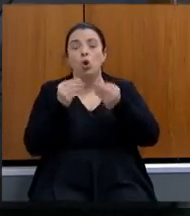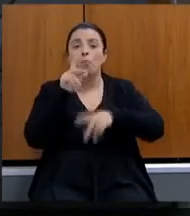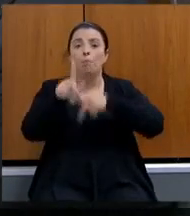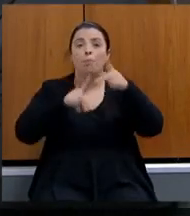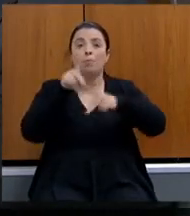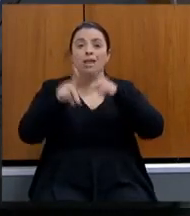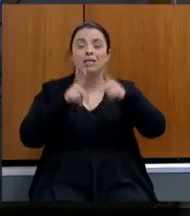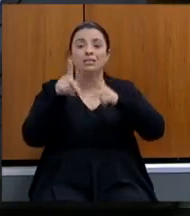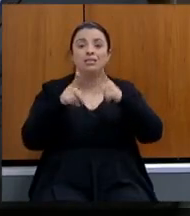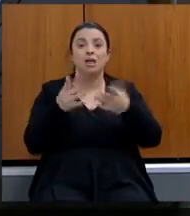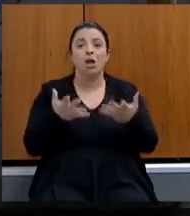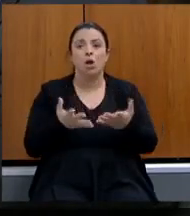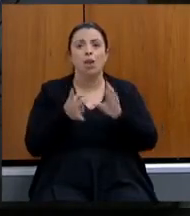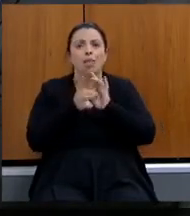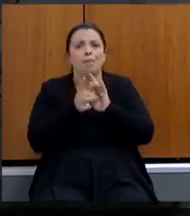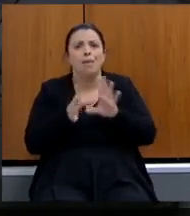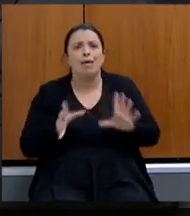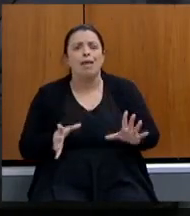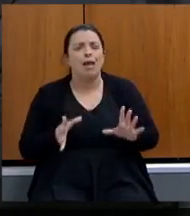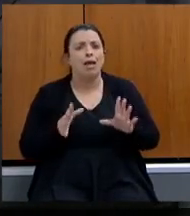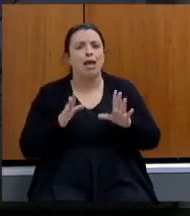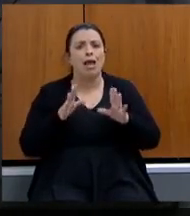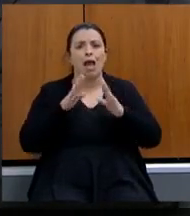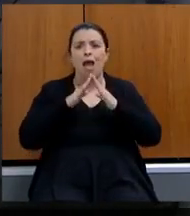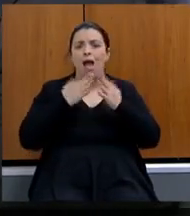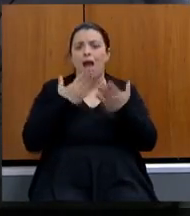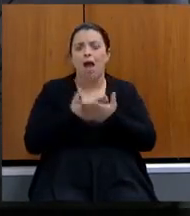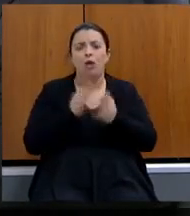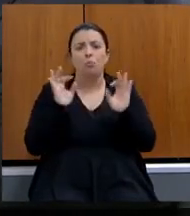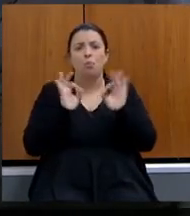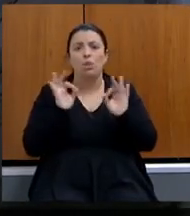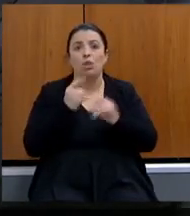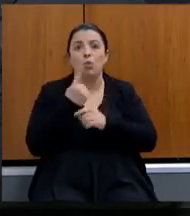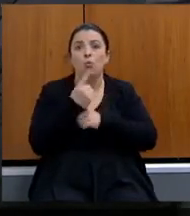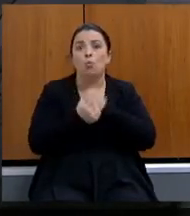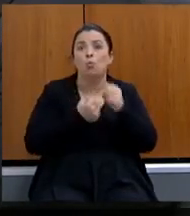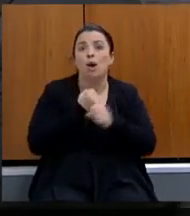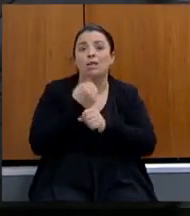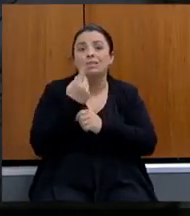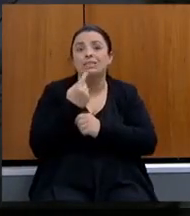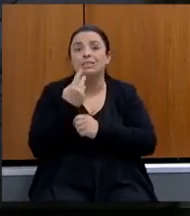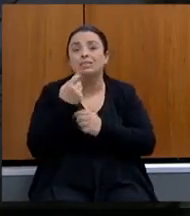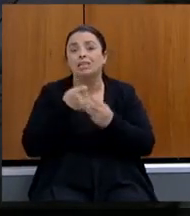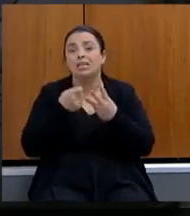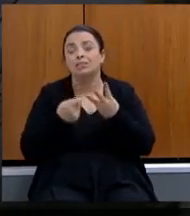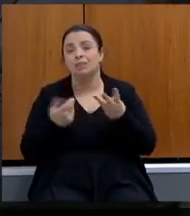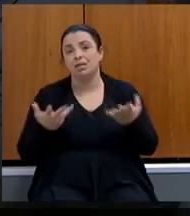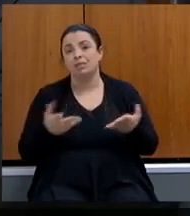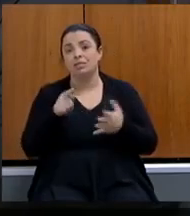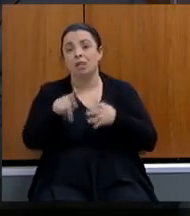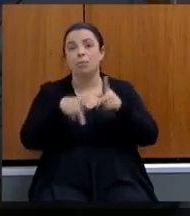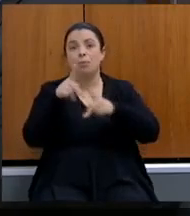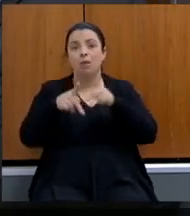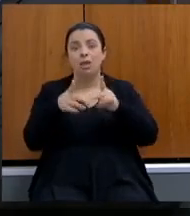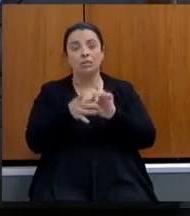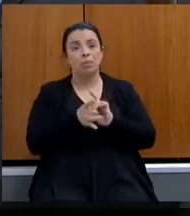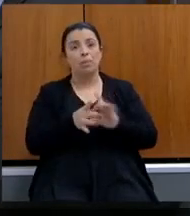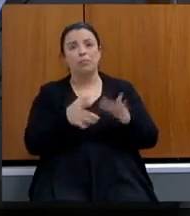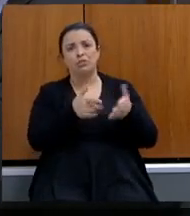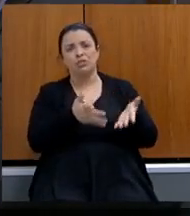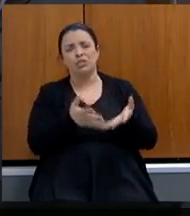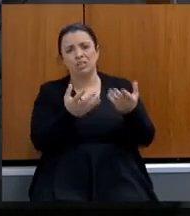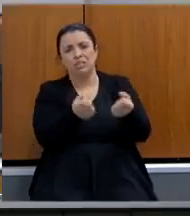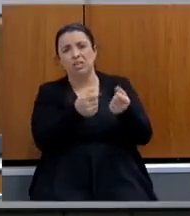sem essas retorno das aulas porque eu acho que a maior responsabilidade da população e ela permite isso acontecer assim